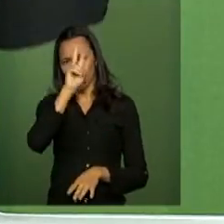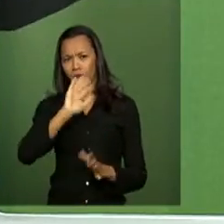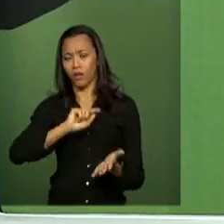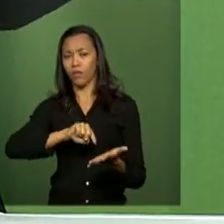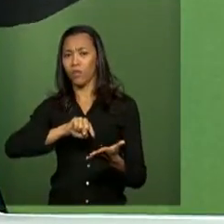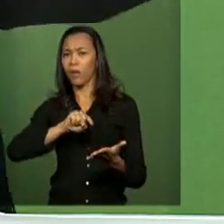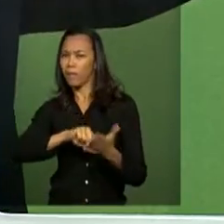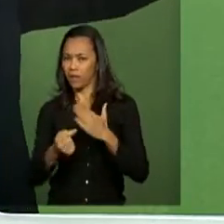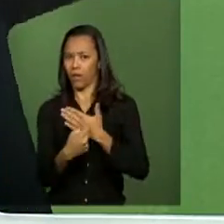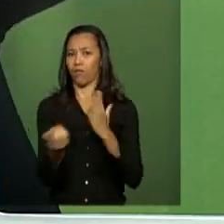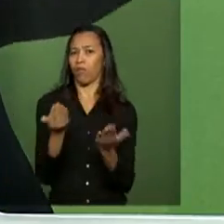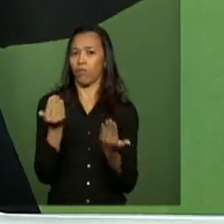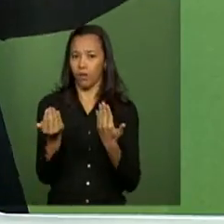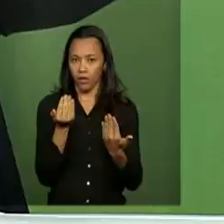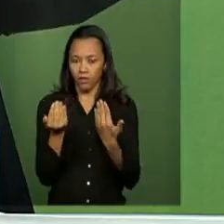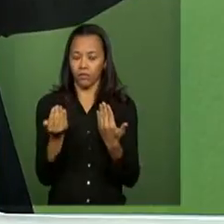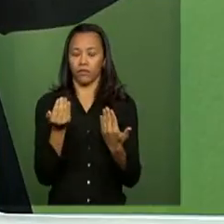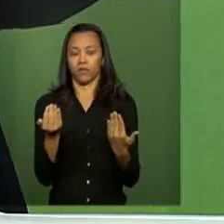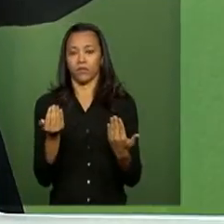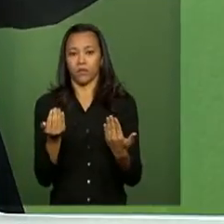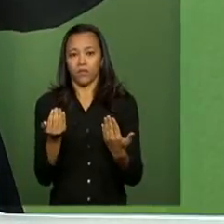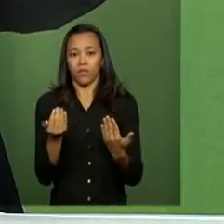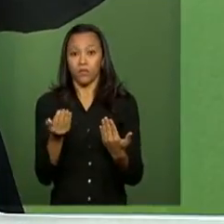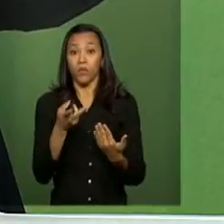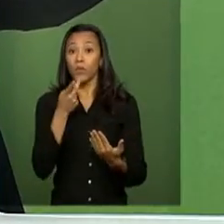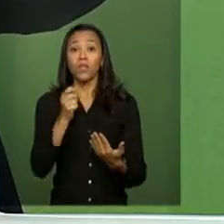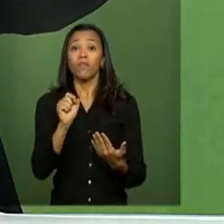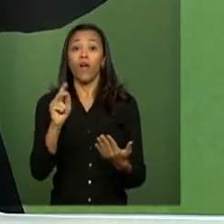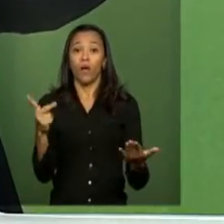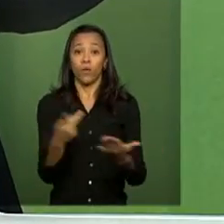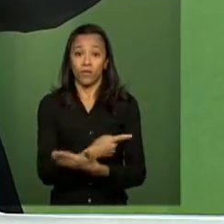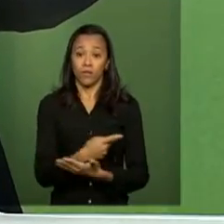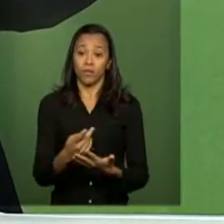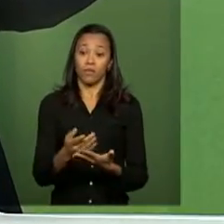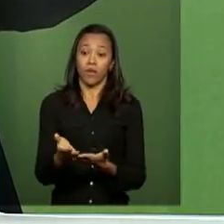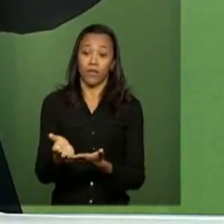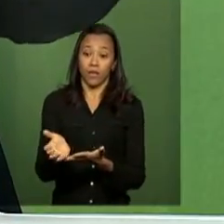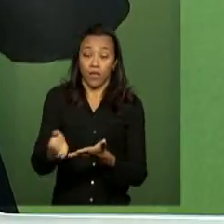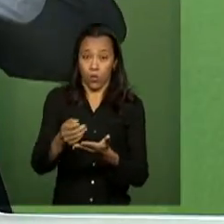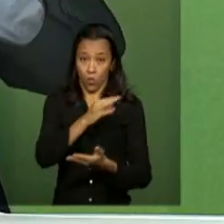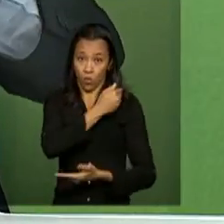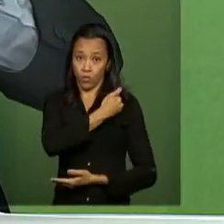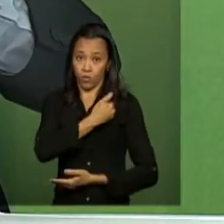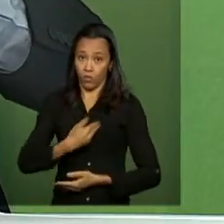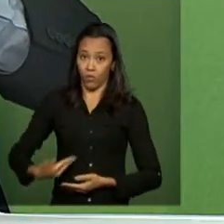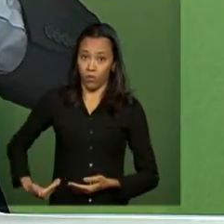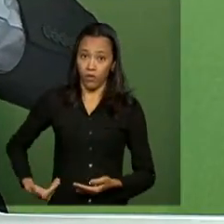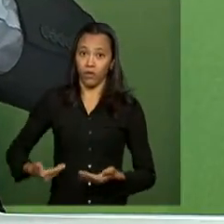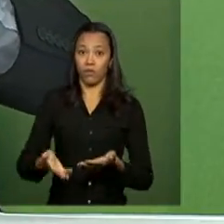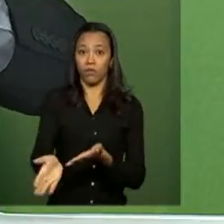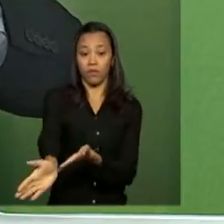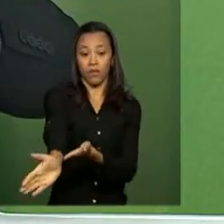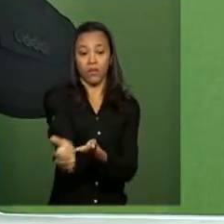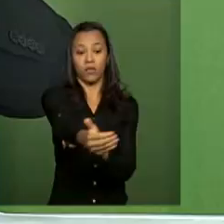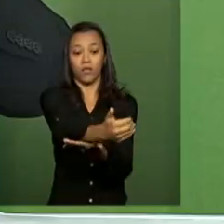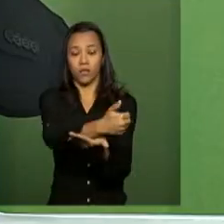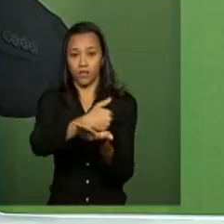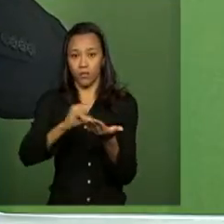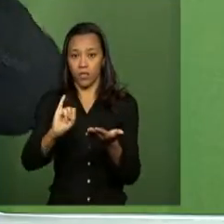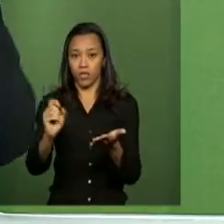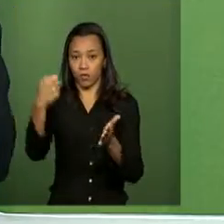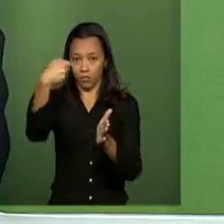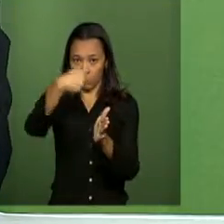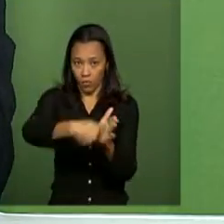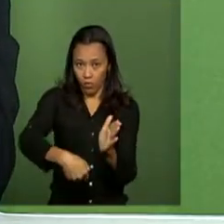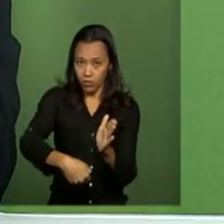hora que você põe eu tenho 1 a 0 o que vai acontecer arrecador não vai conseguir baixa que você vai ver que todo mundo